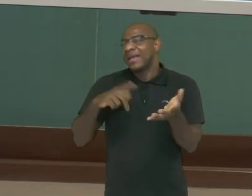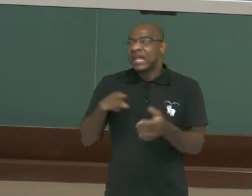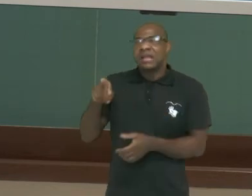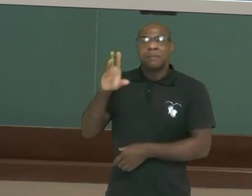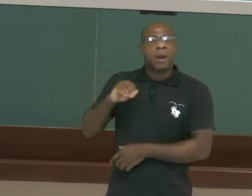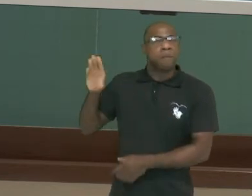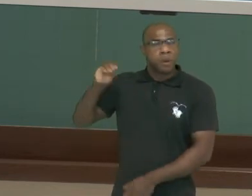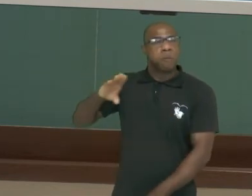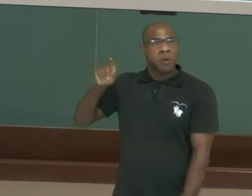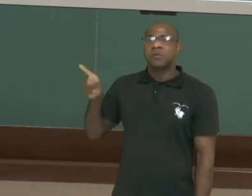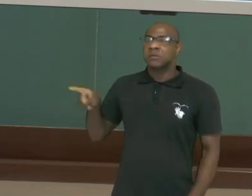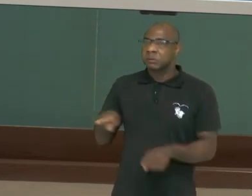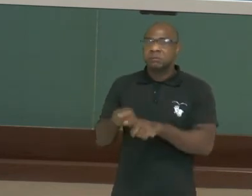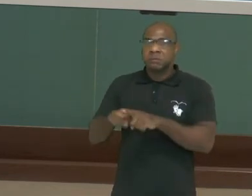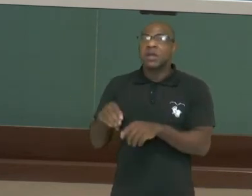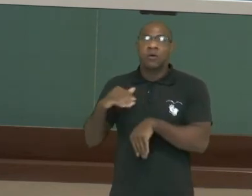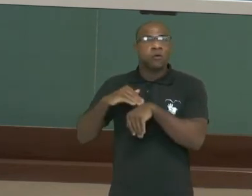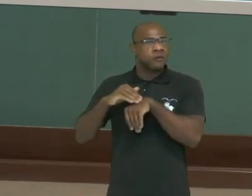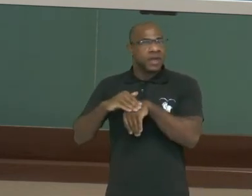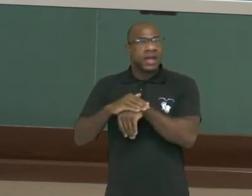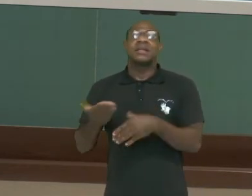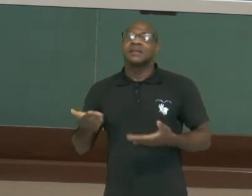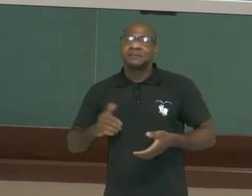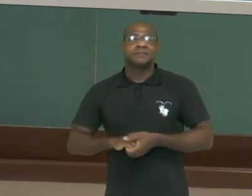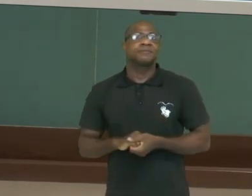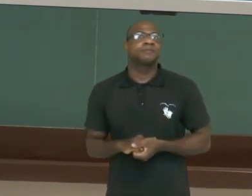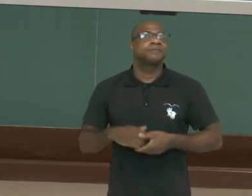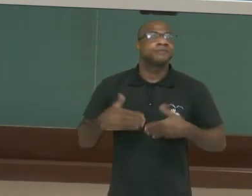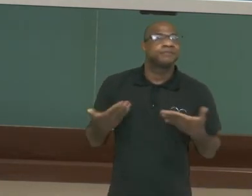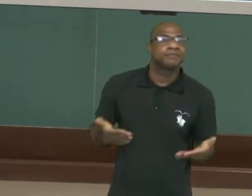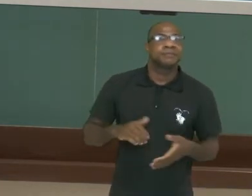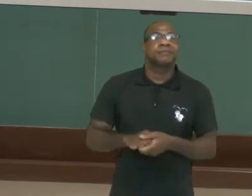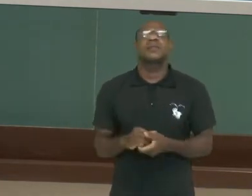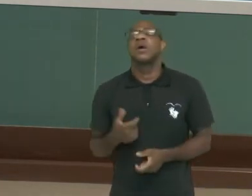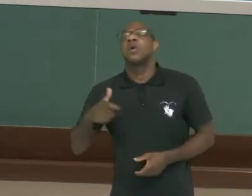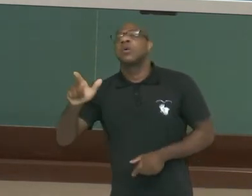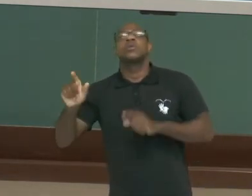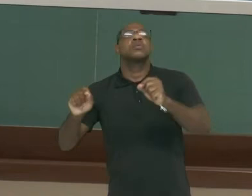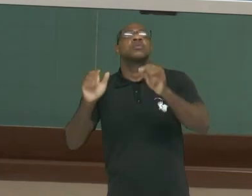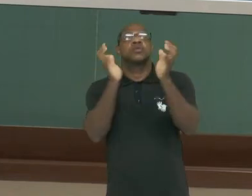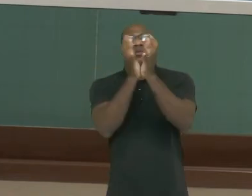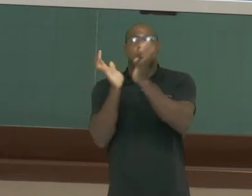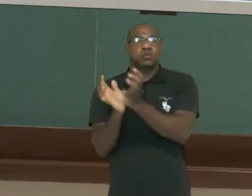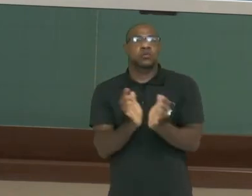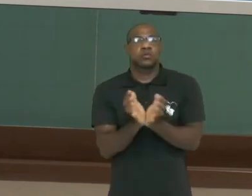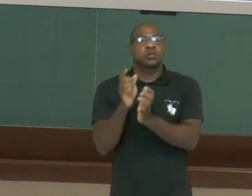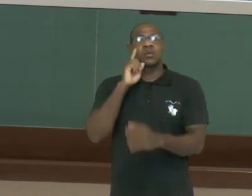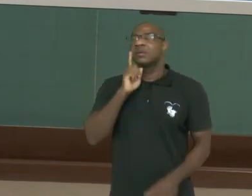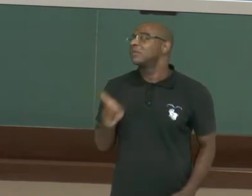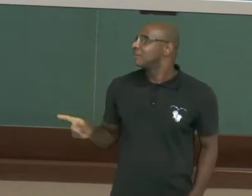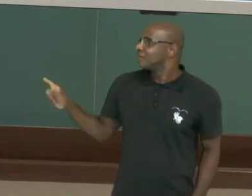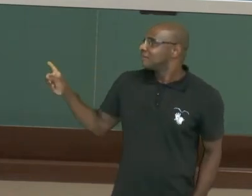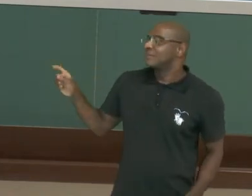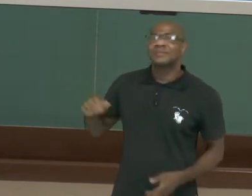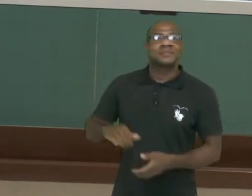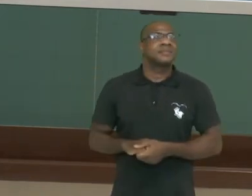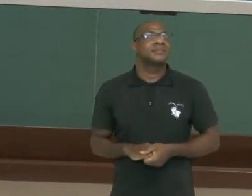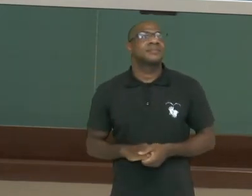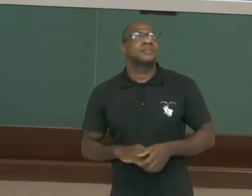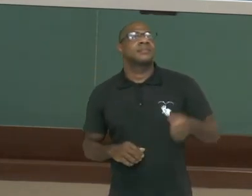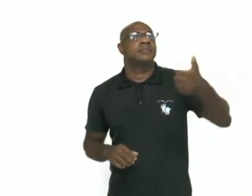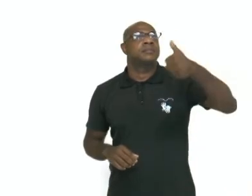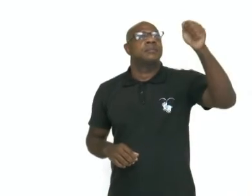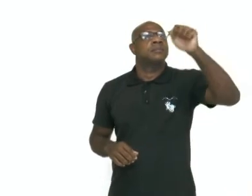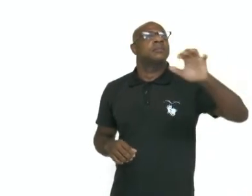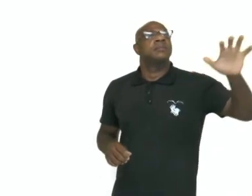louro fala, ele conversa conosco. Vamos para as outras ordens então. Anseriformes, né? Que